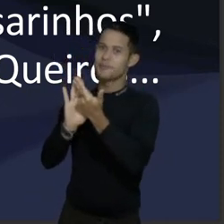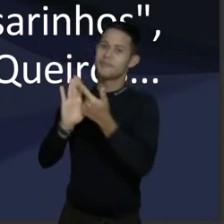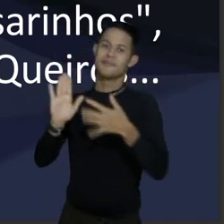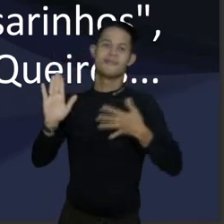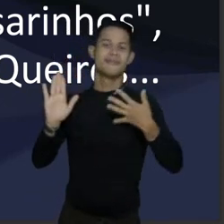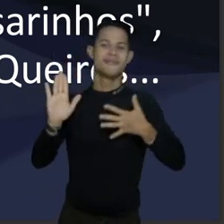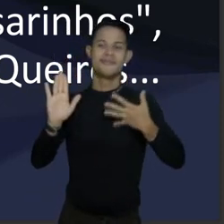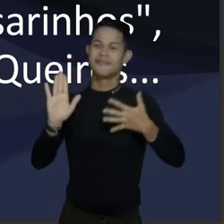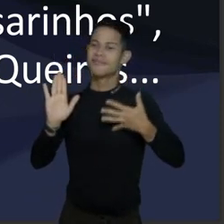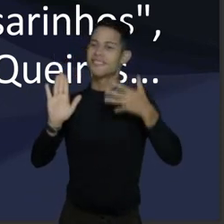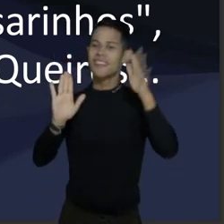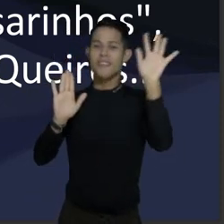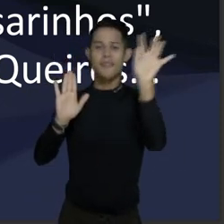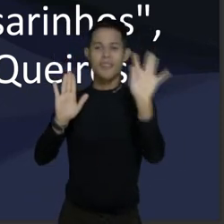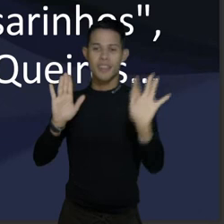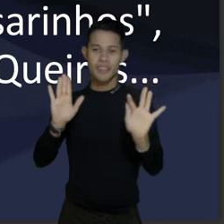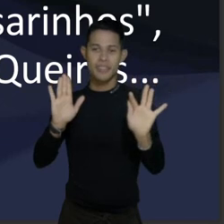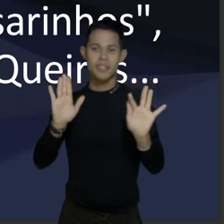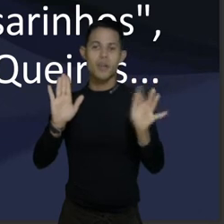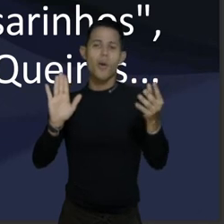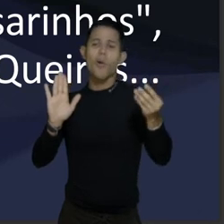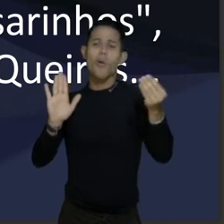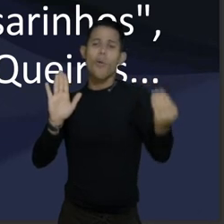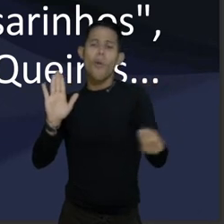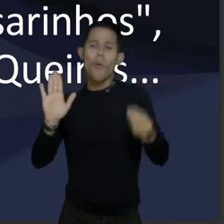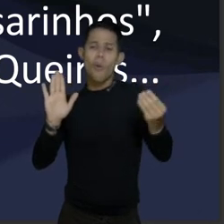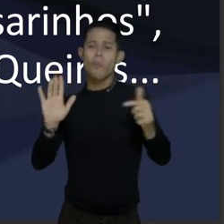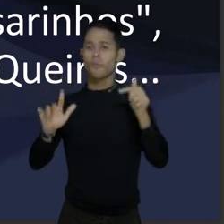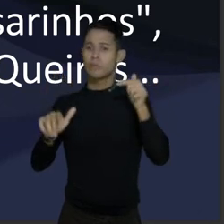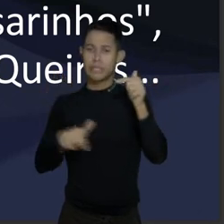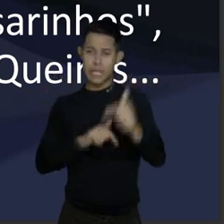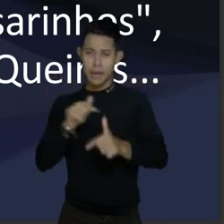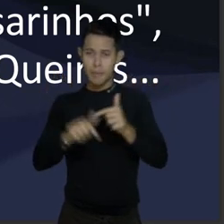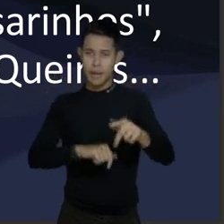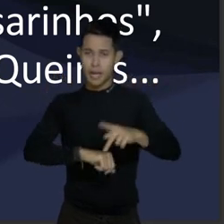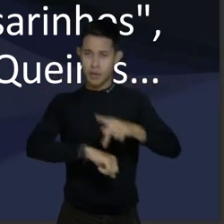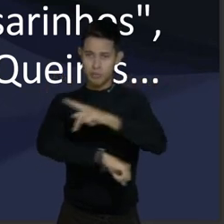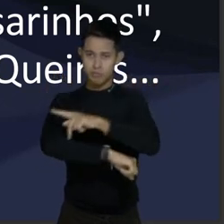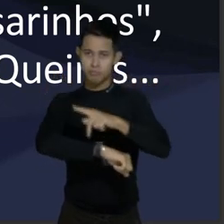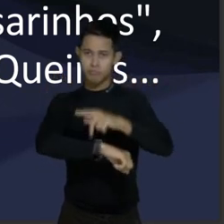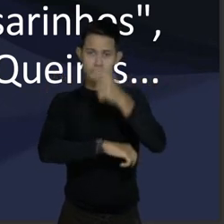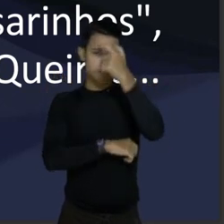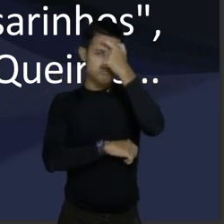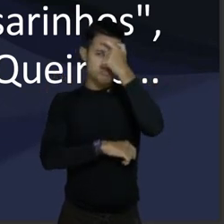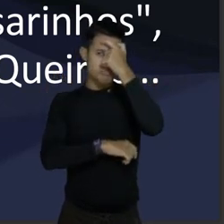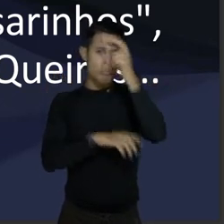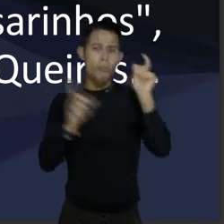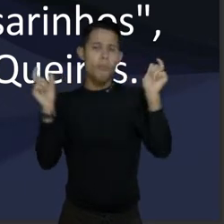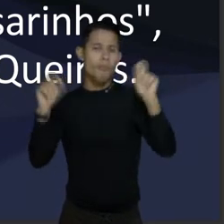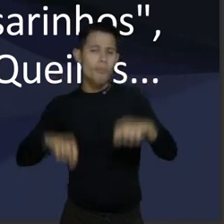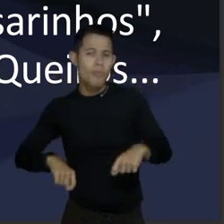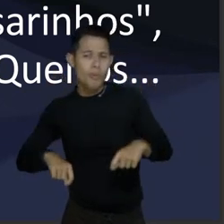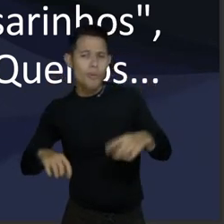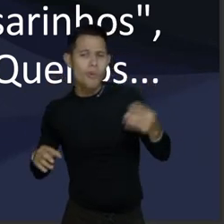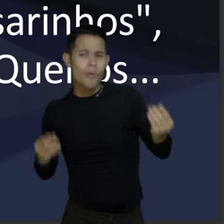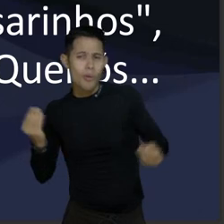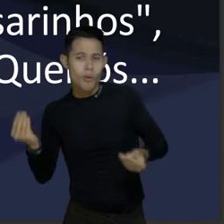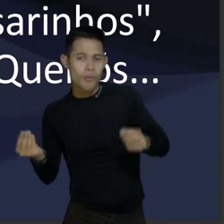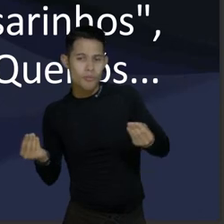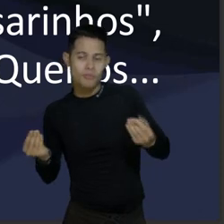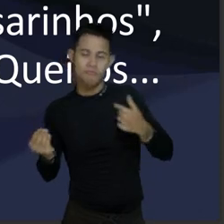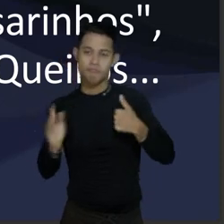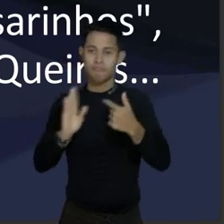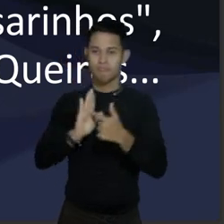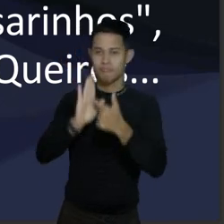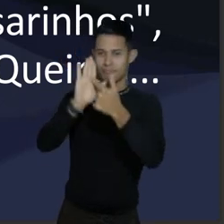livro Como que o trabalho psicopedagógico pode ser eu gostaria assim que hoje que na eu acho que eu vou trazer só uma reflexão de